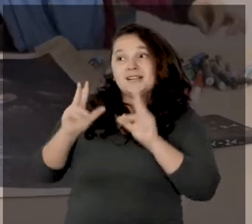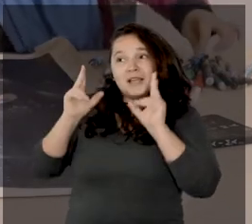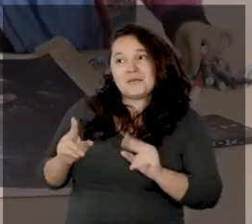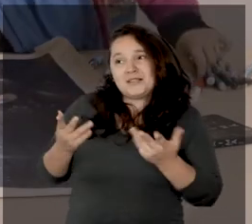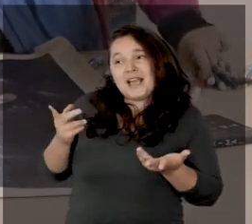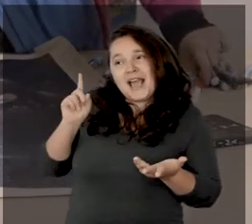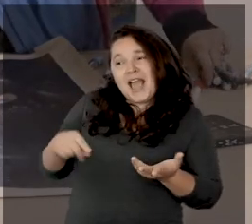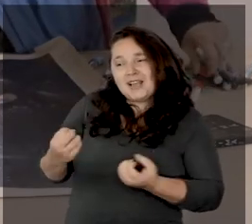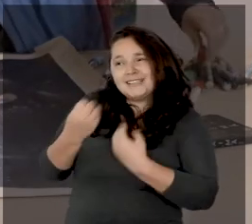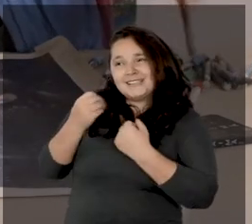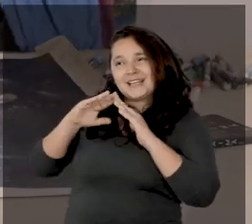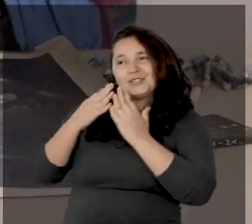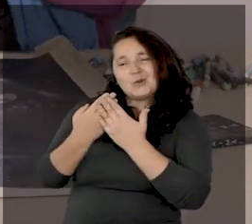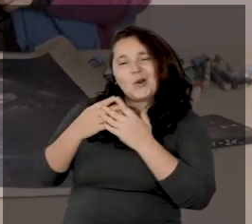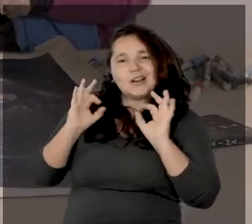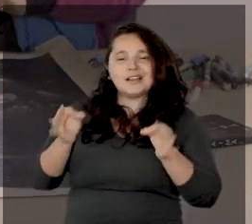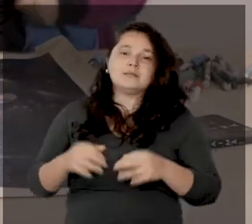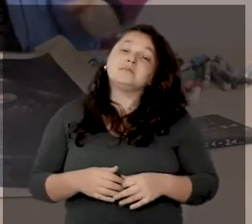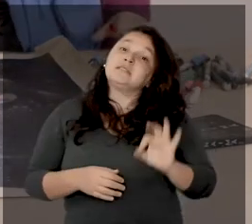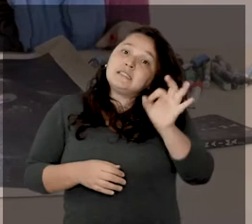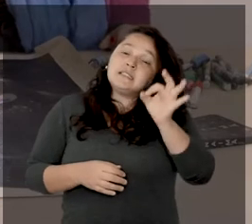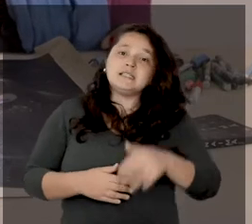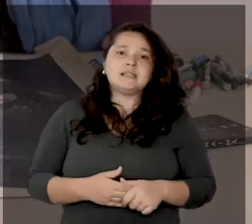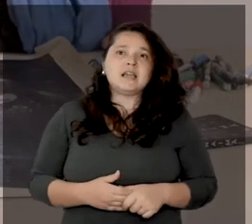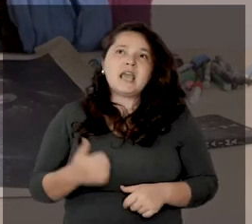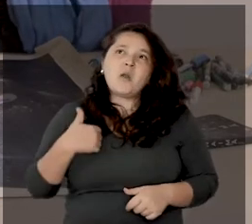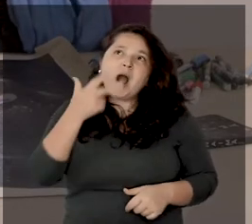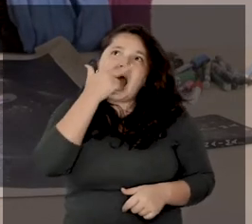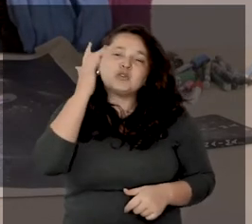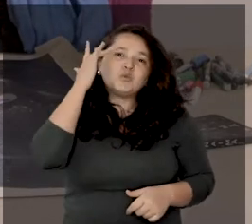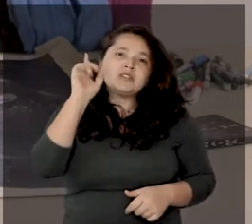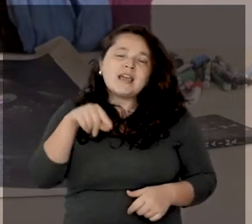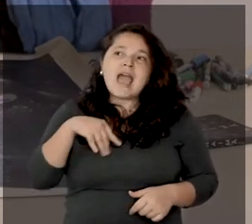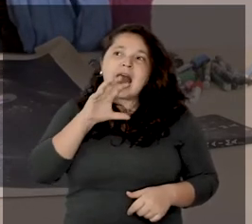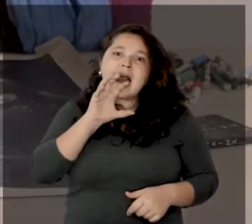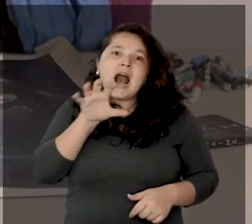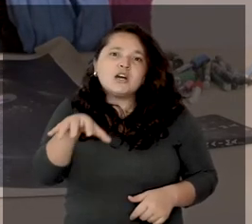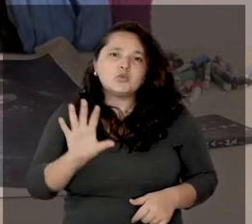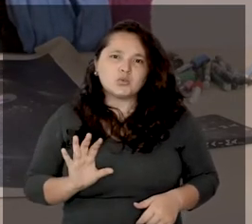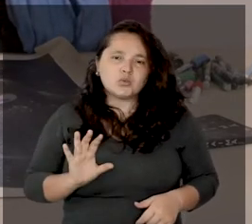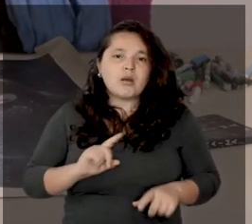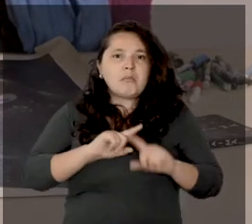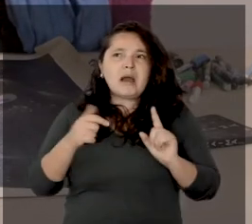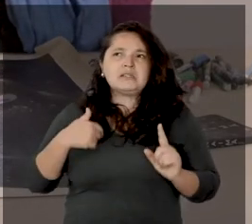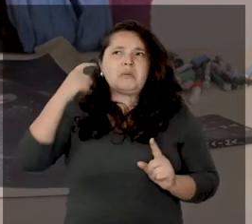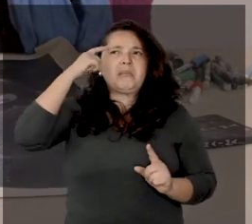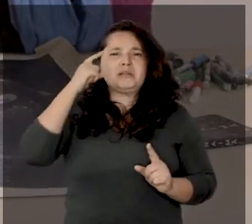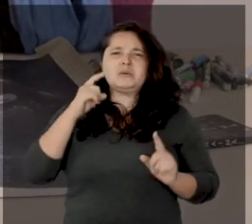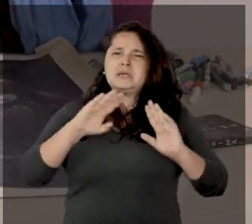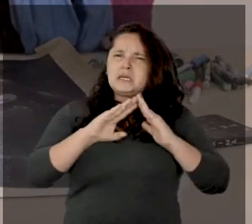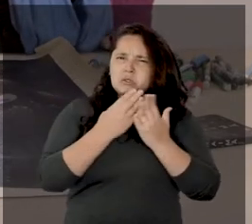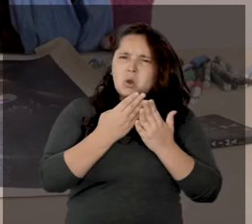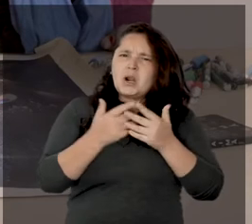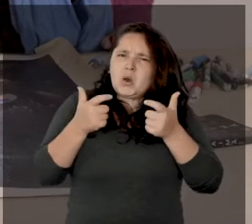essa, não diria que é um ranço, mas é uma consciência de que a escola é um lugar complexo, né? E que ela precisa,